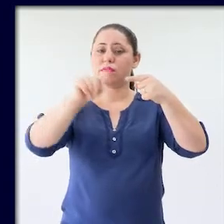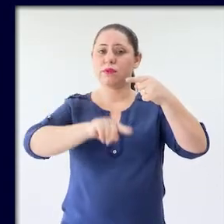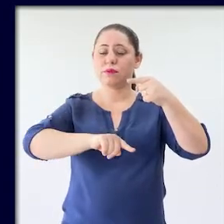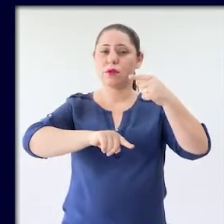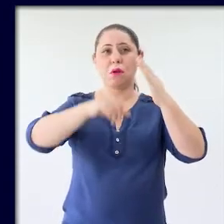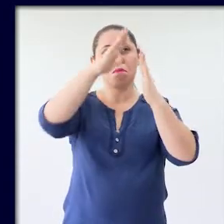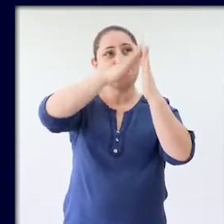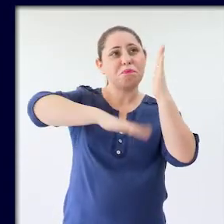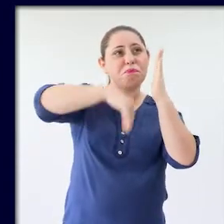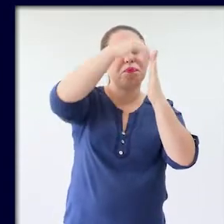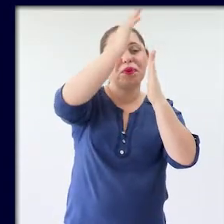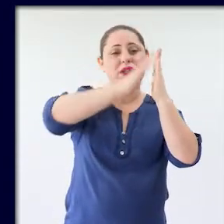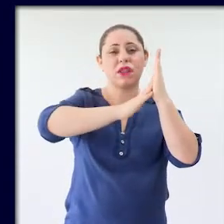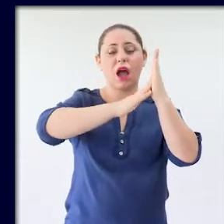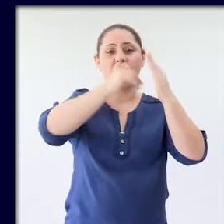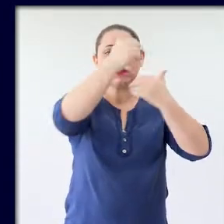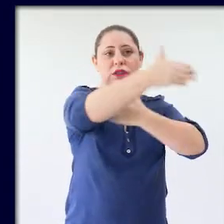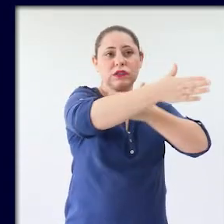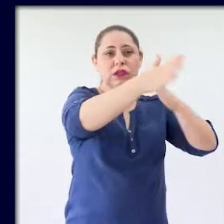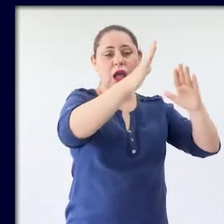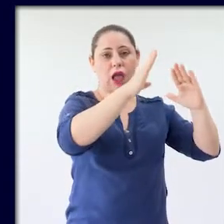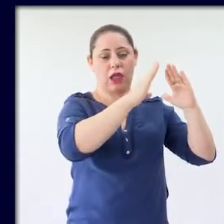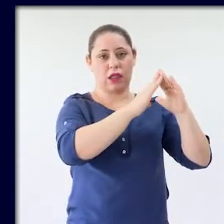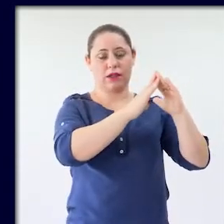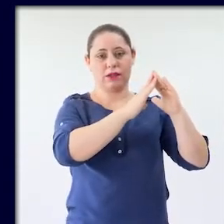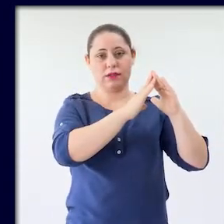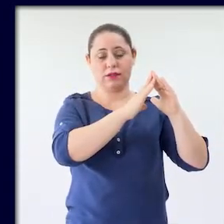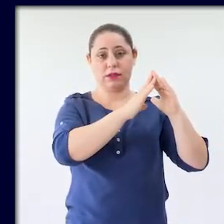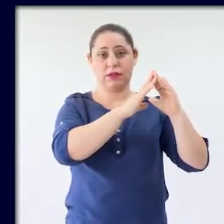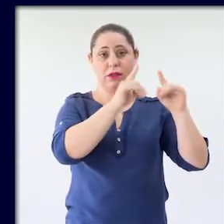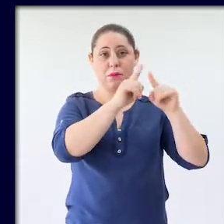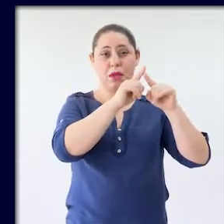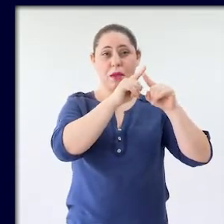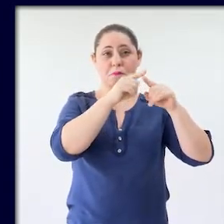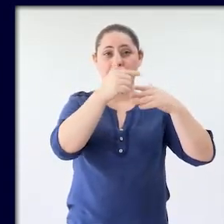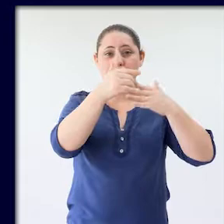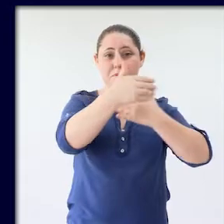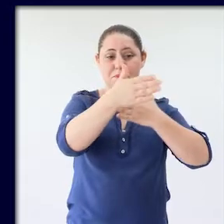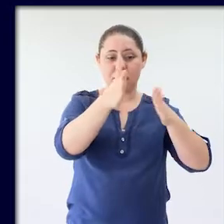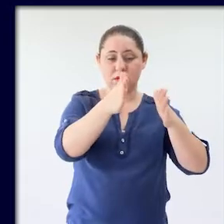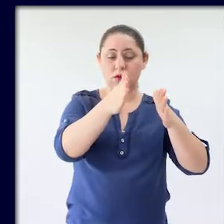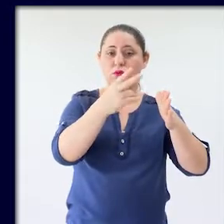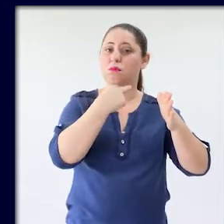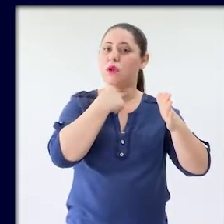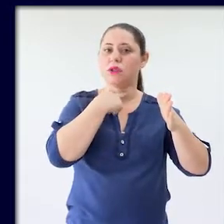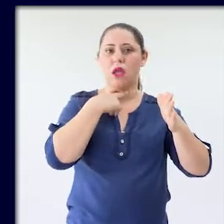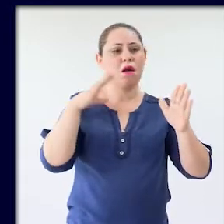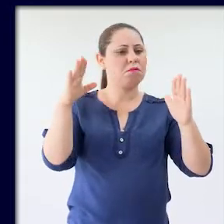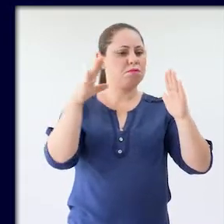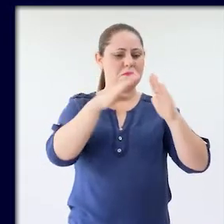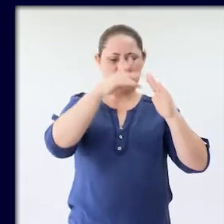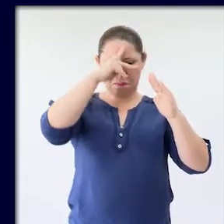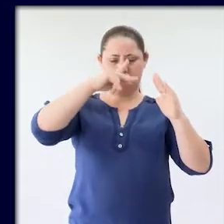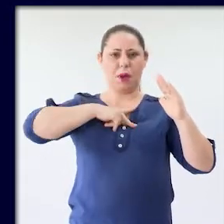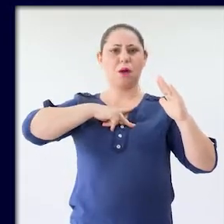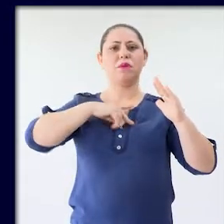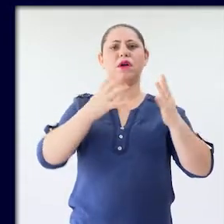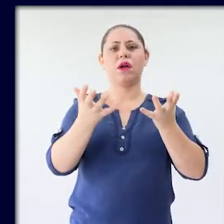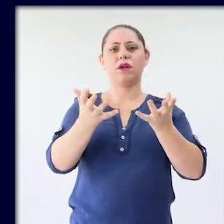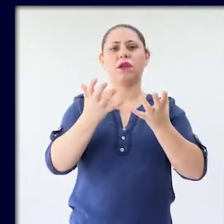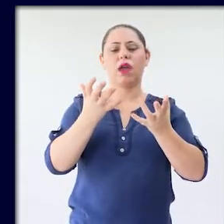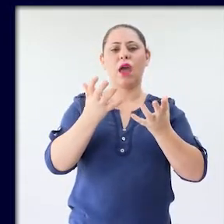pintura de muros, tapumes e paredes. O eleitor, ainda que na sua propriedade particular,